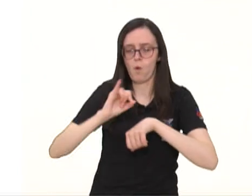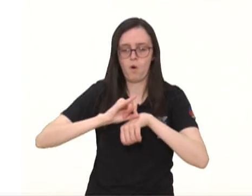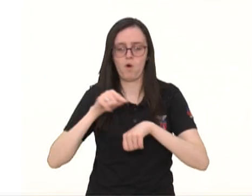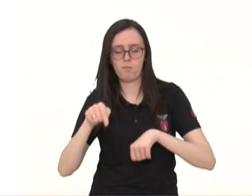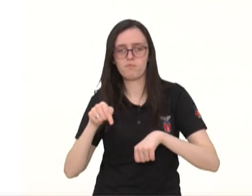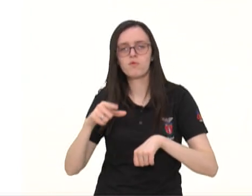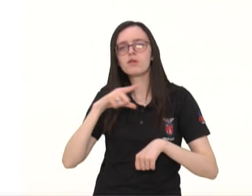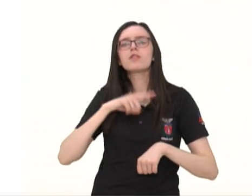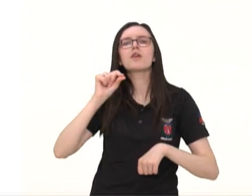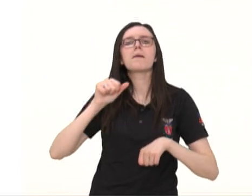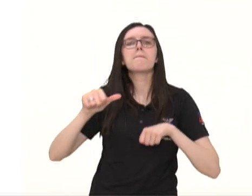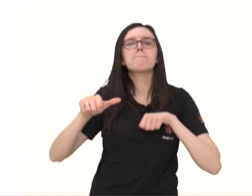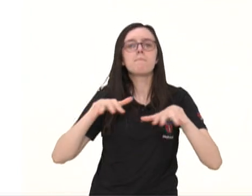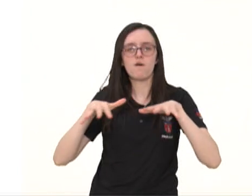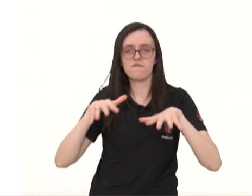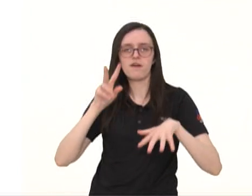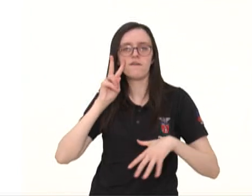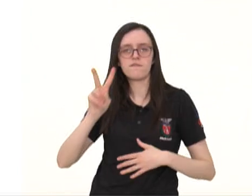um movimento